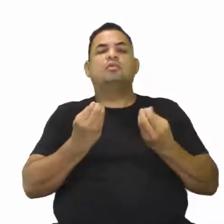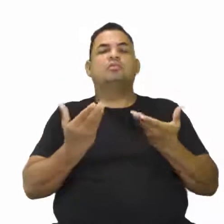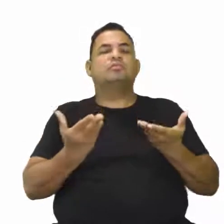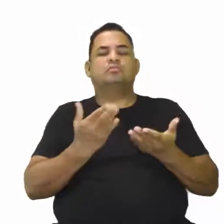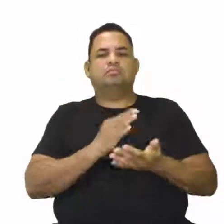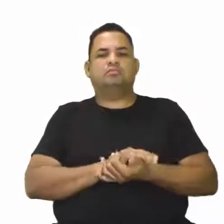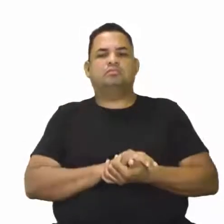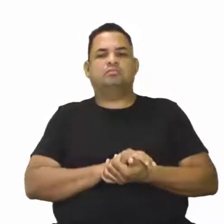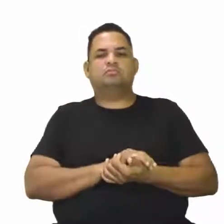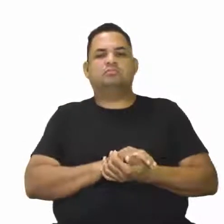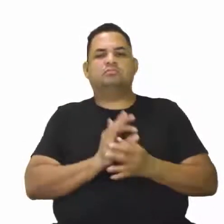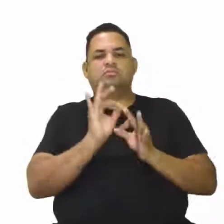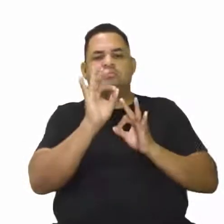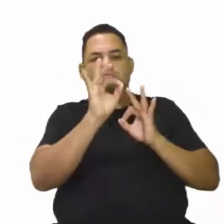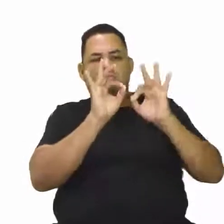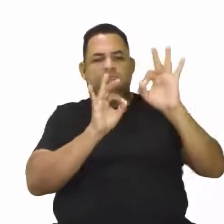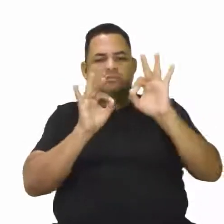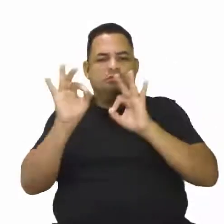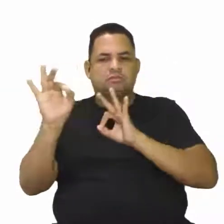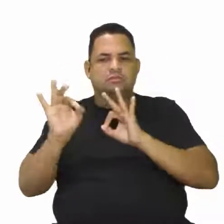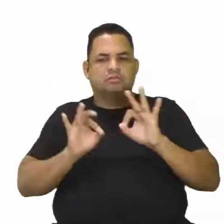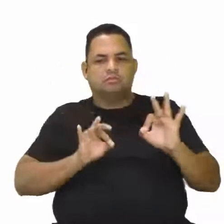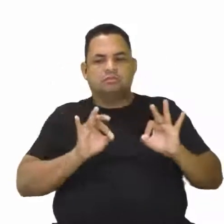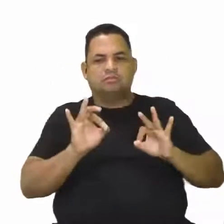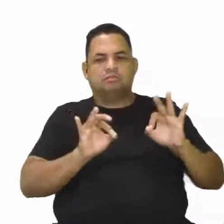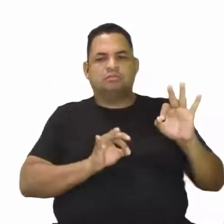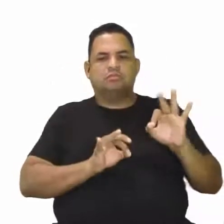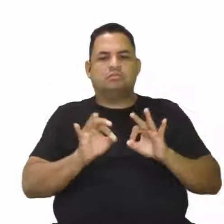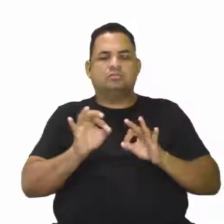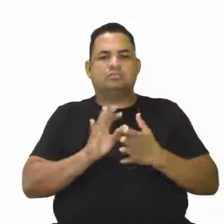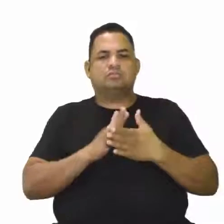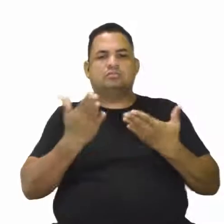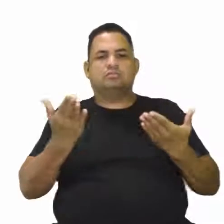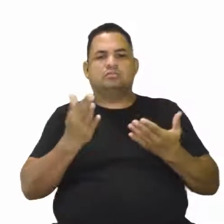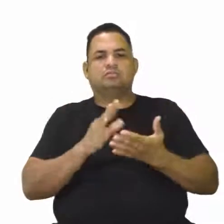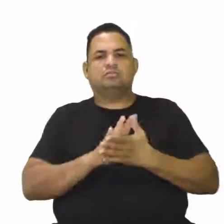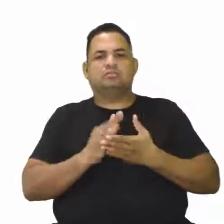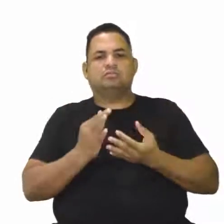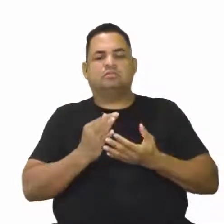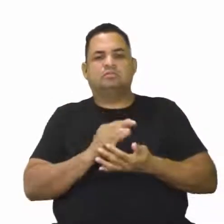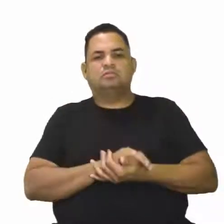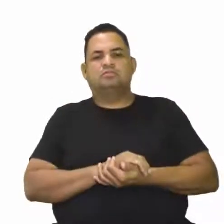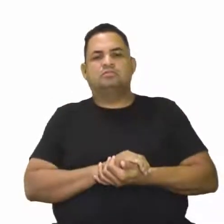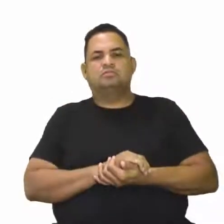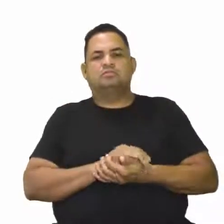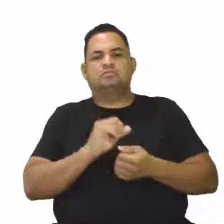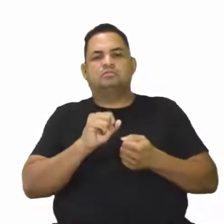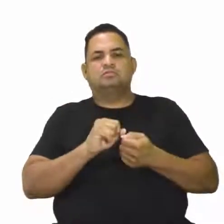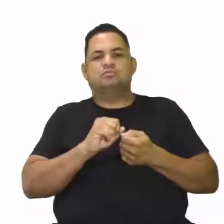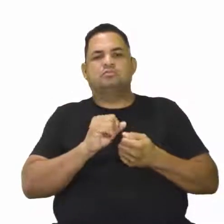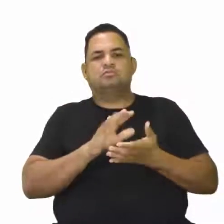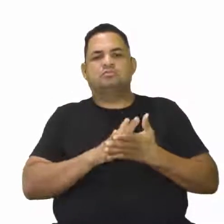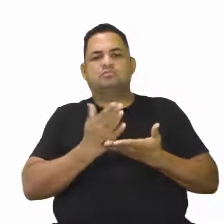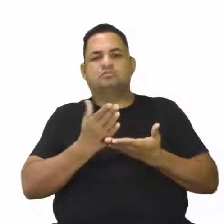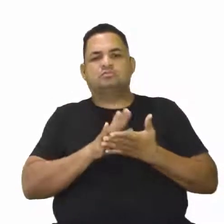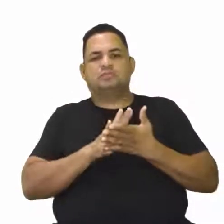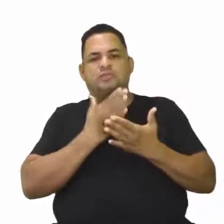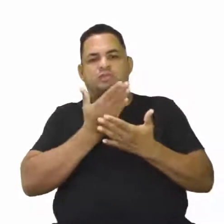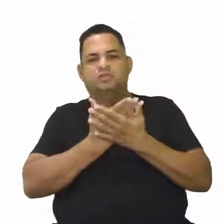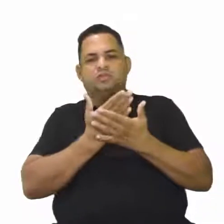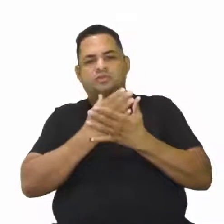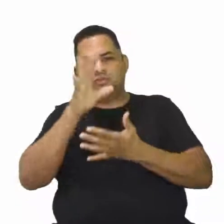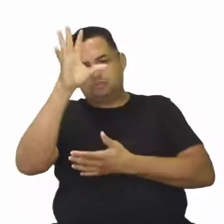De forma esquematizada. Ou seja, ainda consiste em uma ferramenta de estudo e